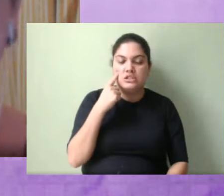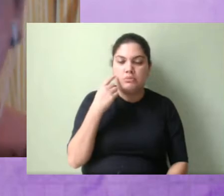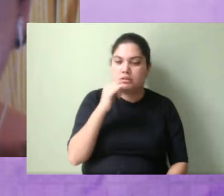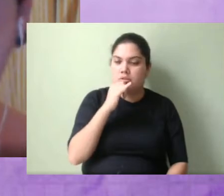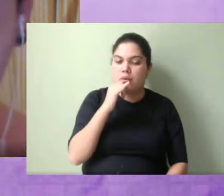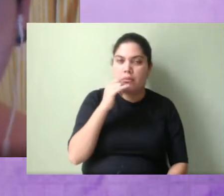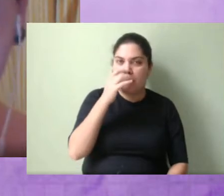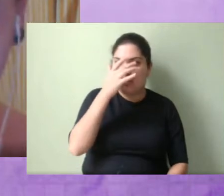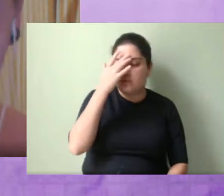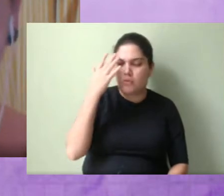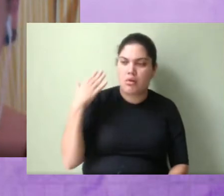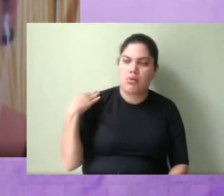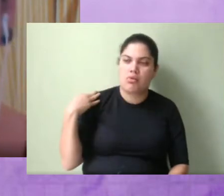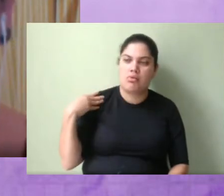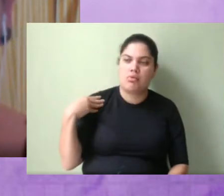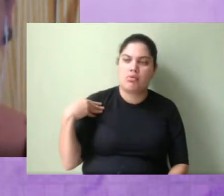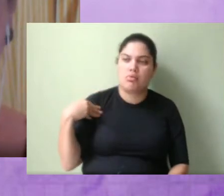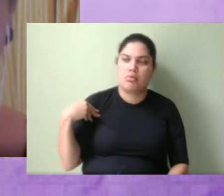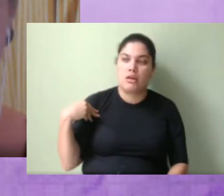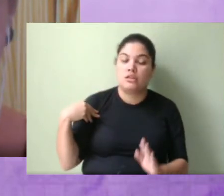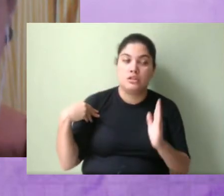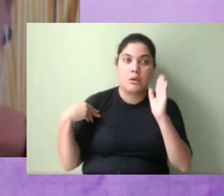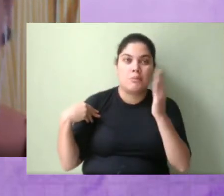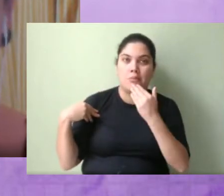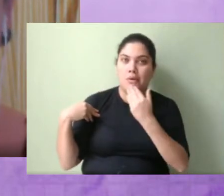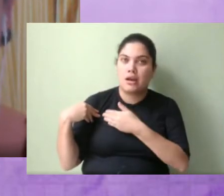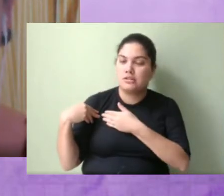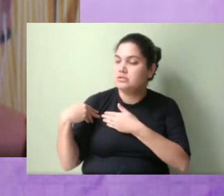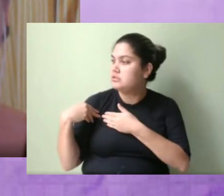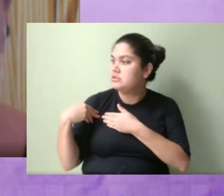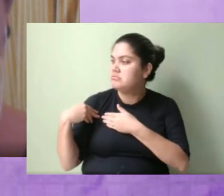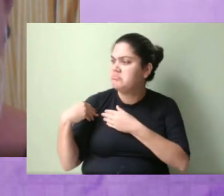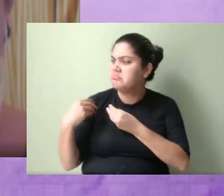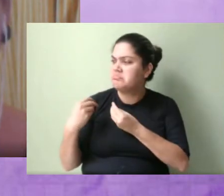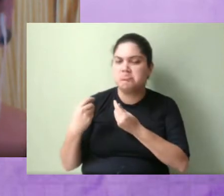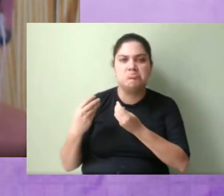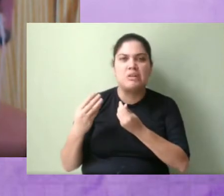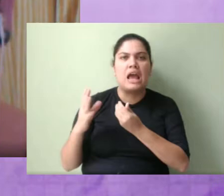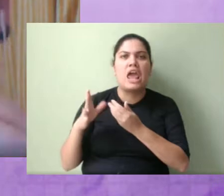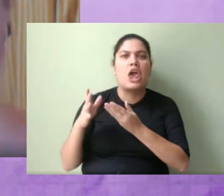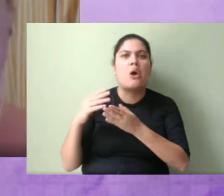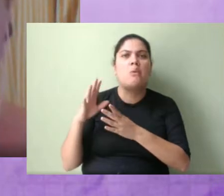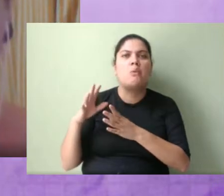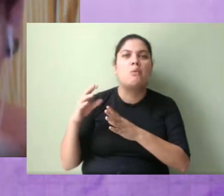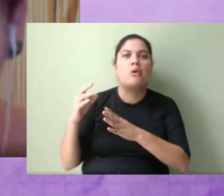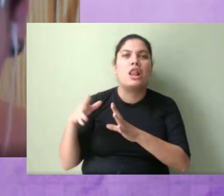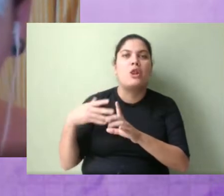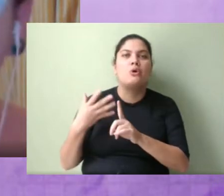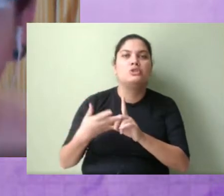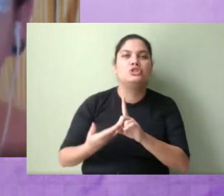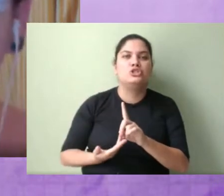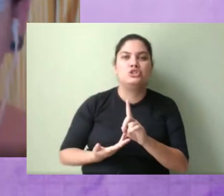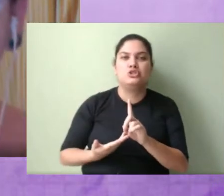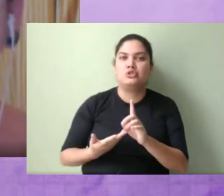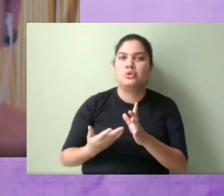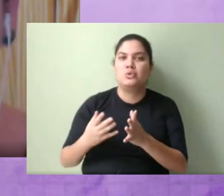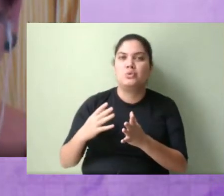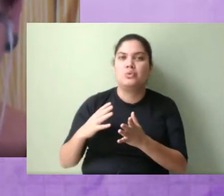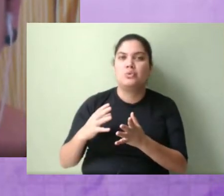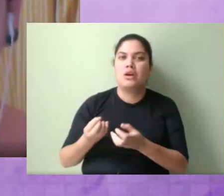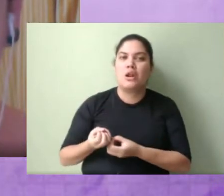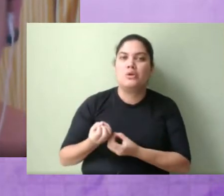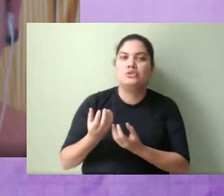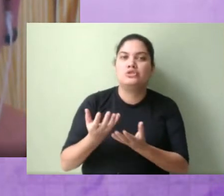como a gente é criada também, né? Porque a gente é criada também para levar uma passada de mão sem